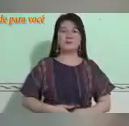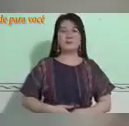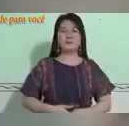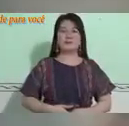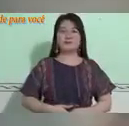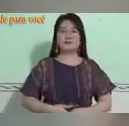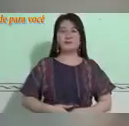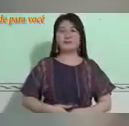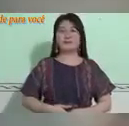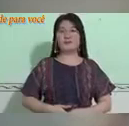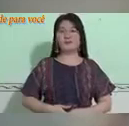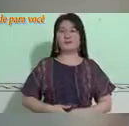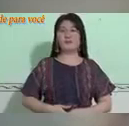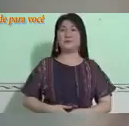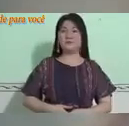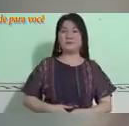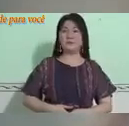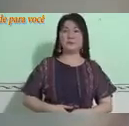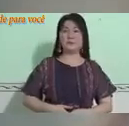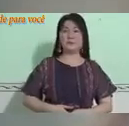grávida.